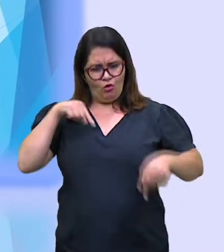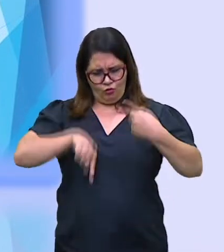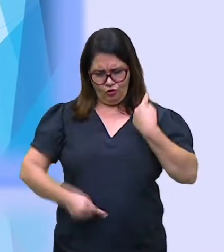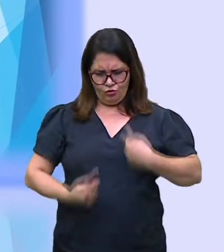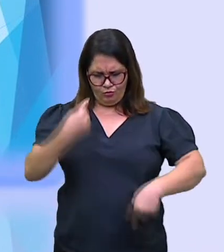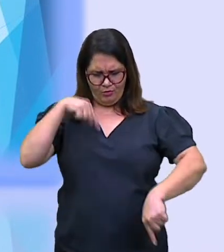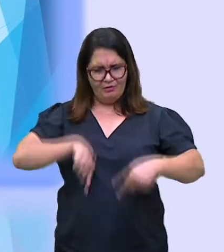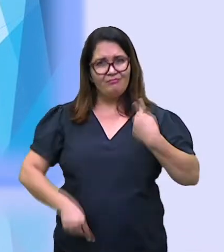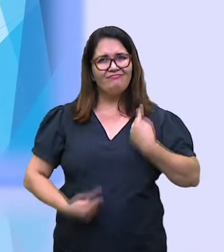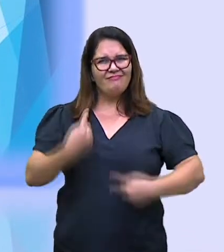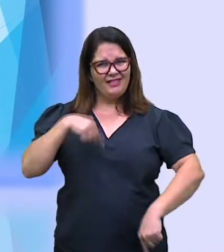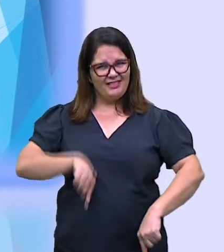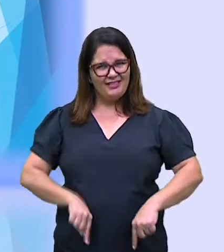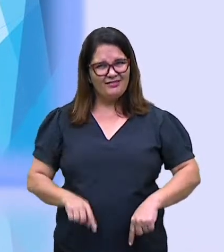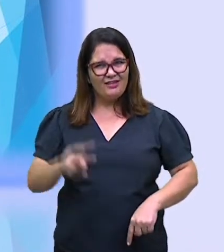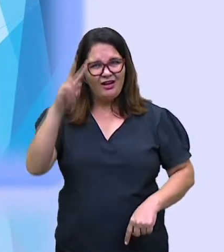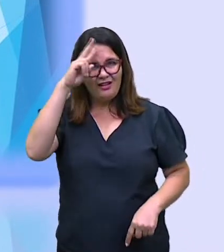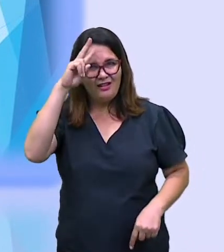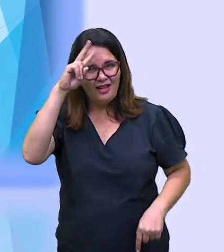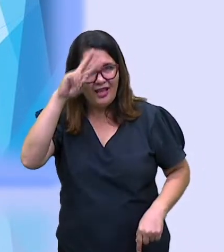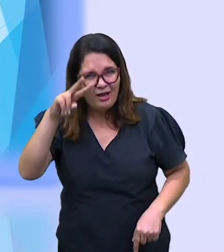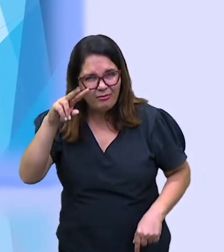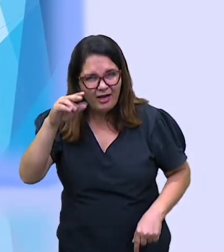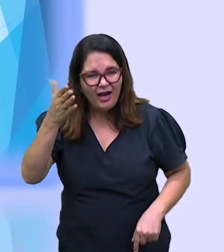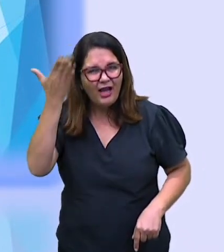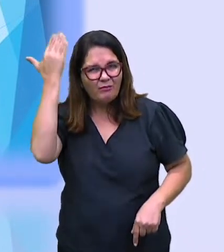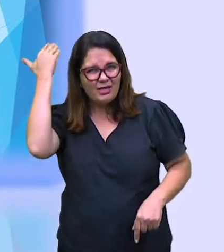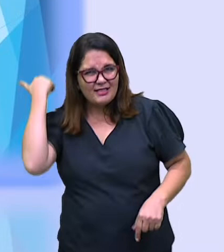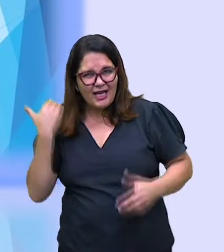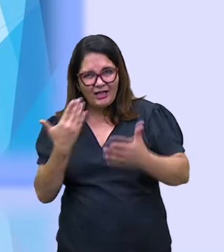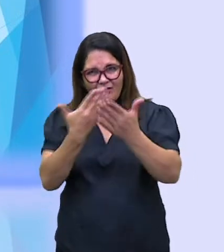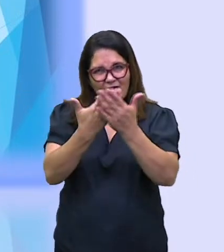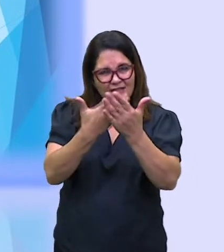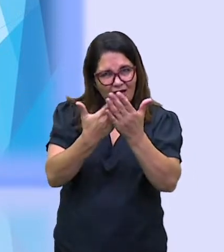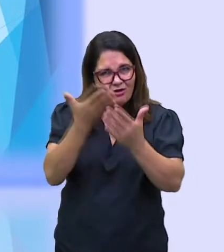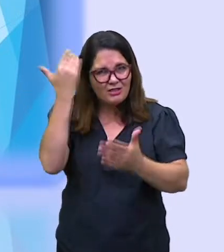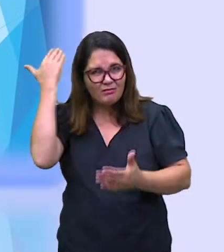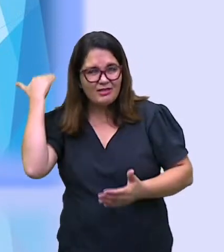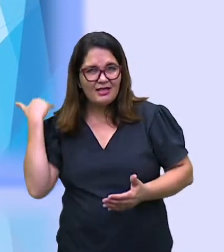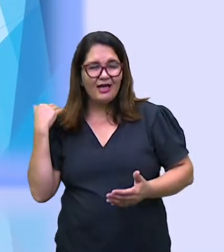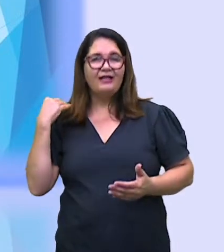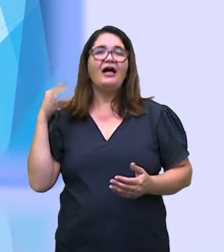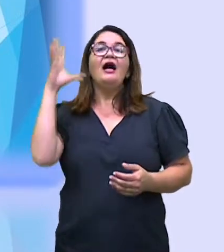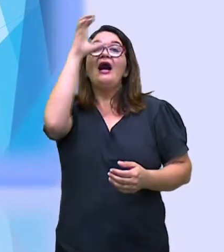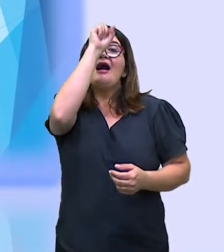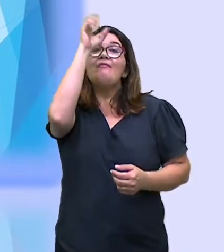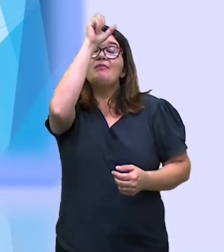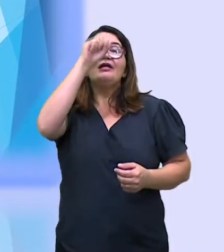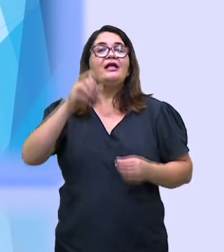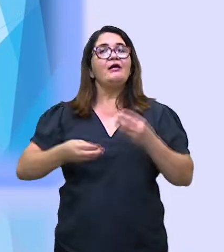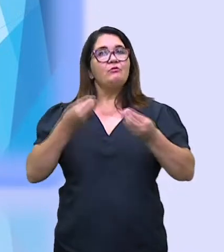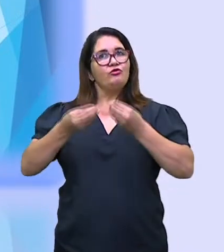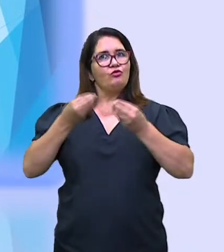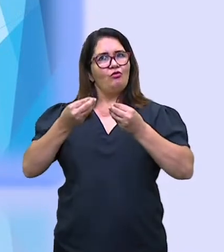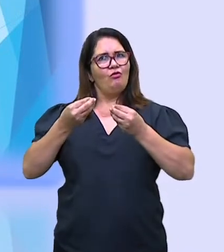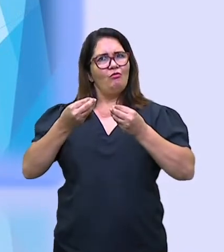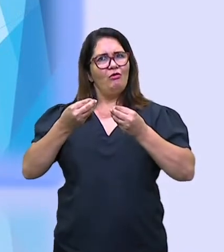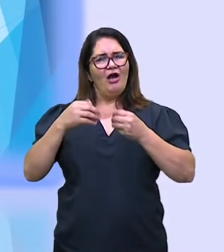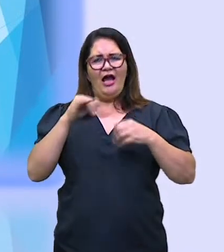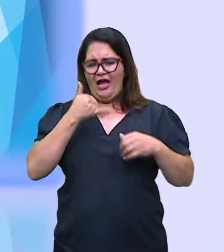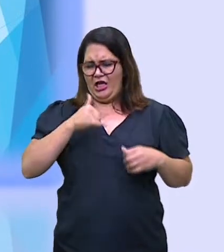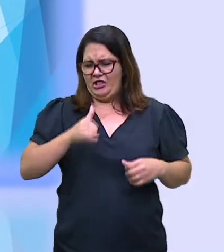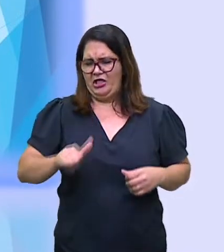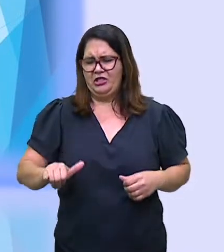gente falou lá nas nossas outras matérias do metabolismo, do processo de ou construção de energia,